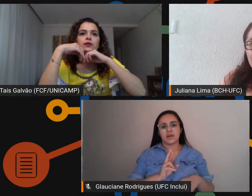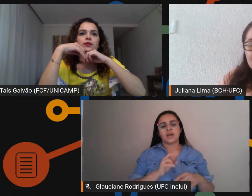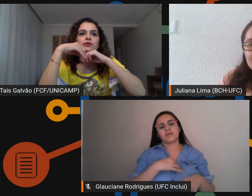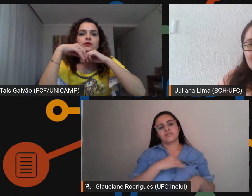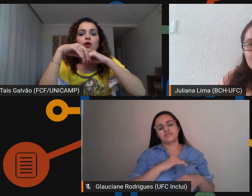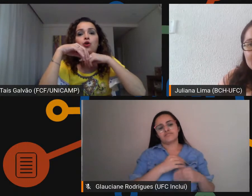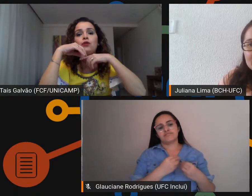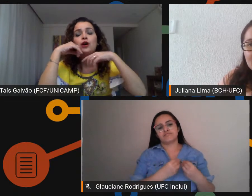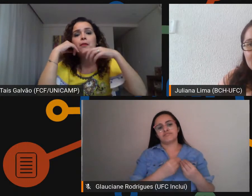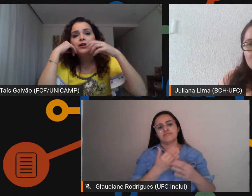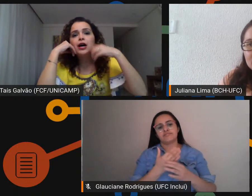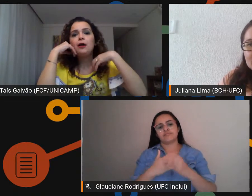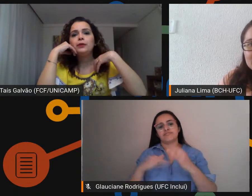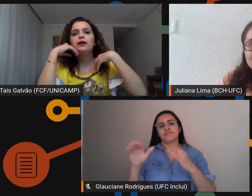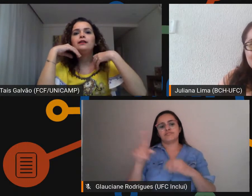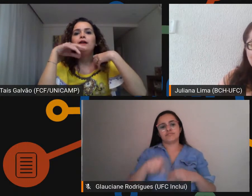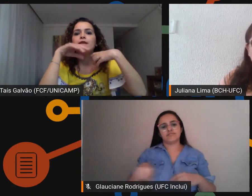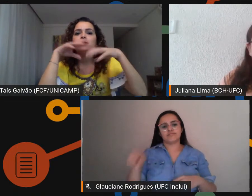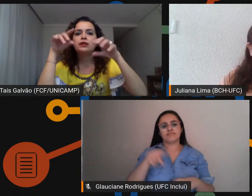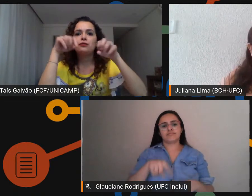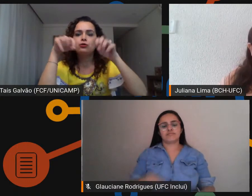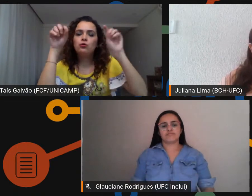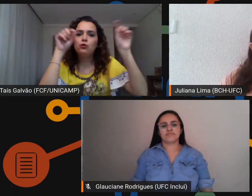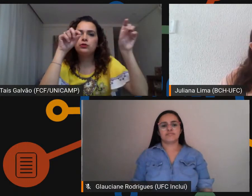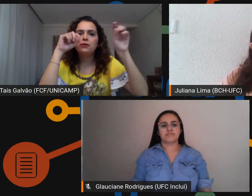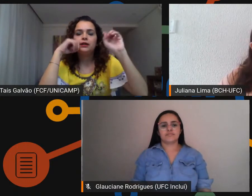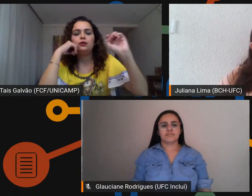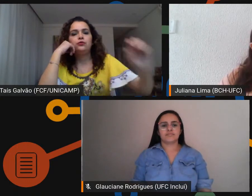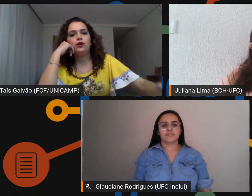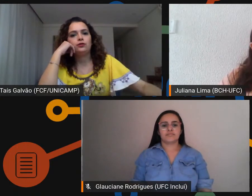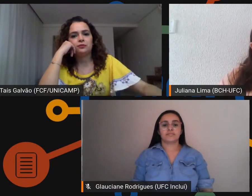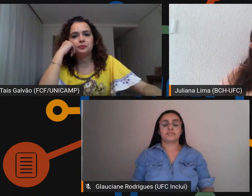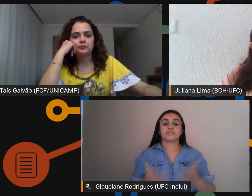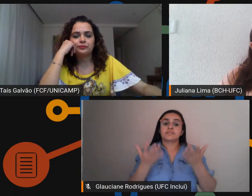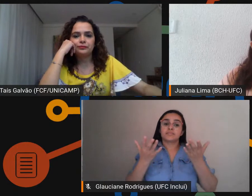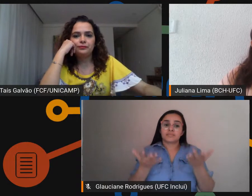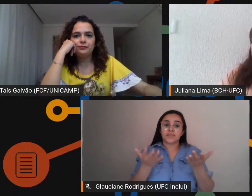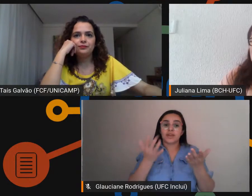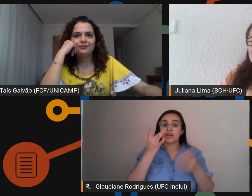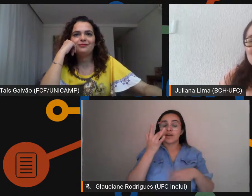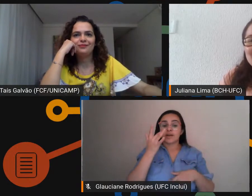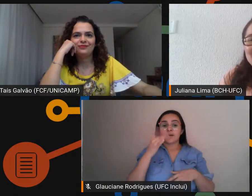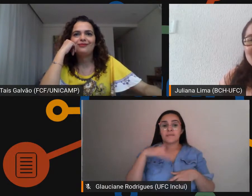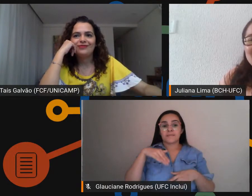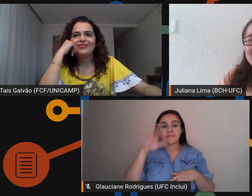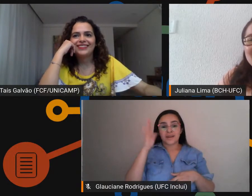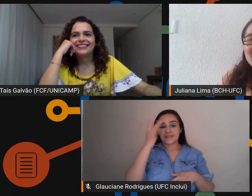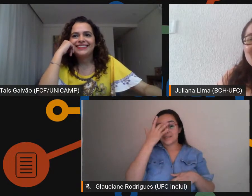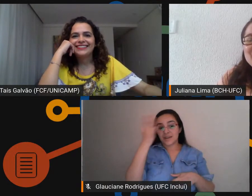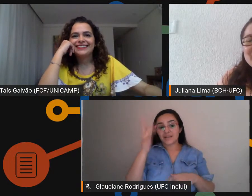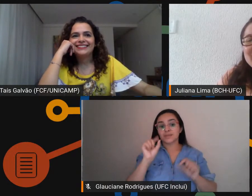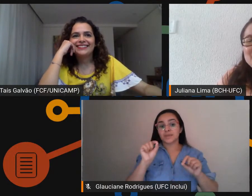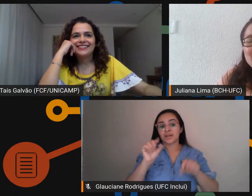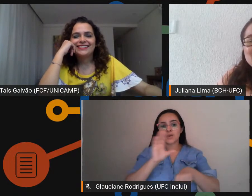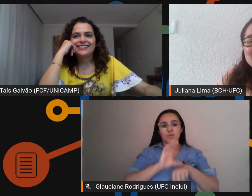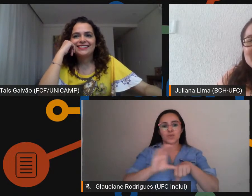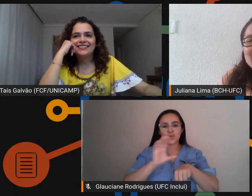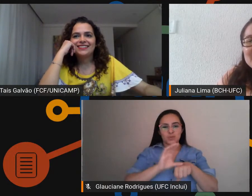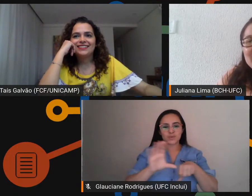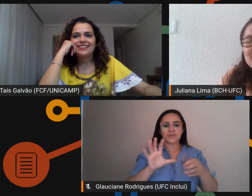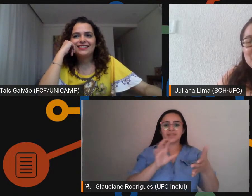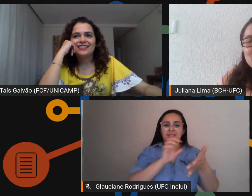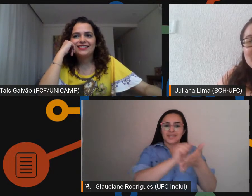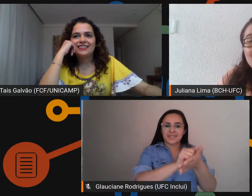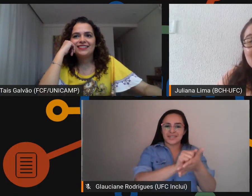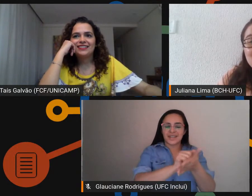tá? É, uma das perguntas mais rápida é se inscrever no curso e mandar no fórum. Isso. Uma das